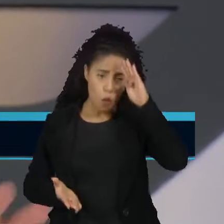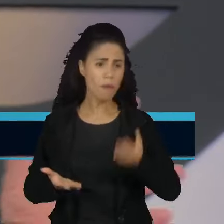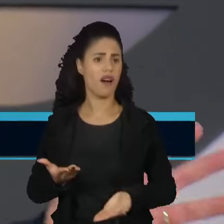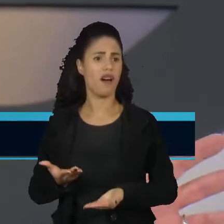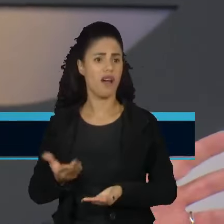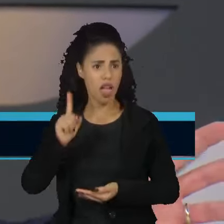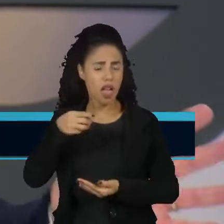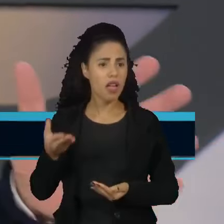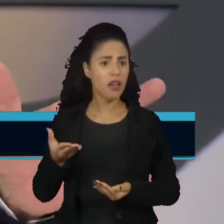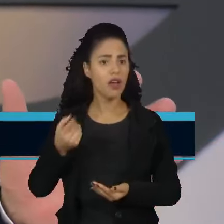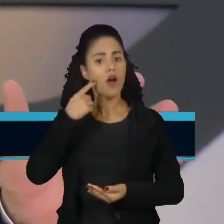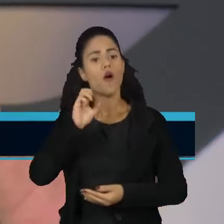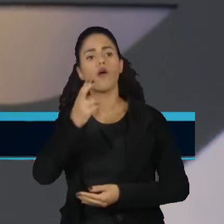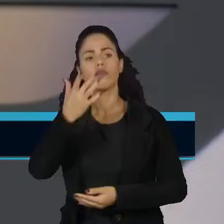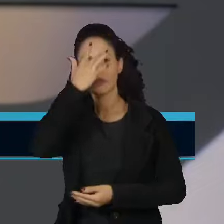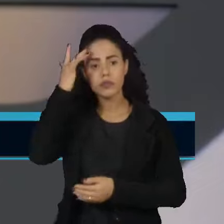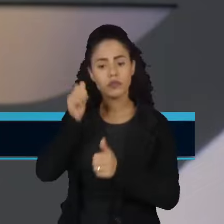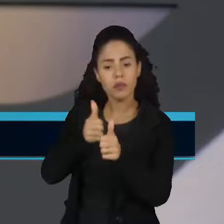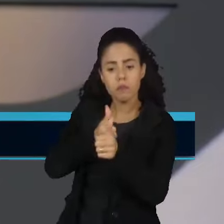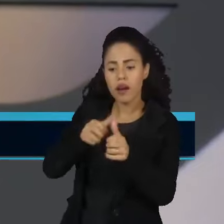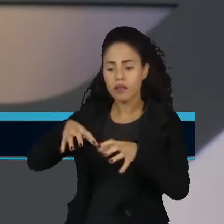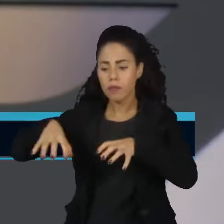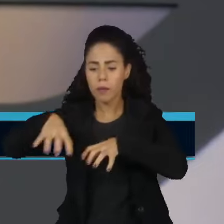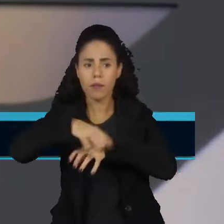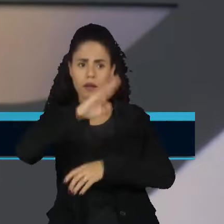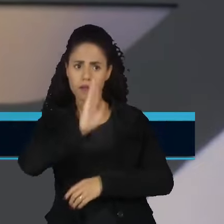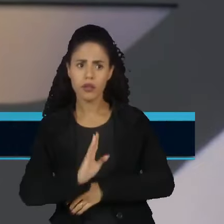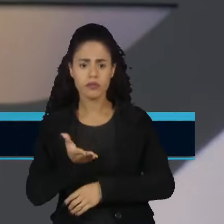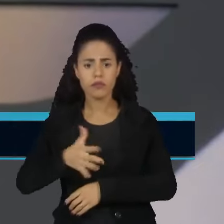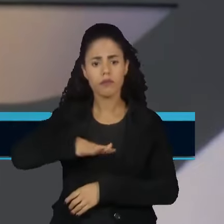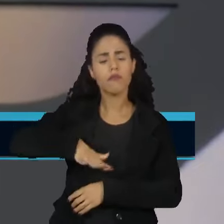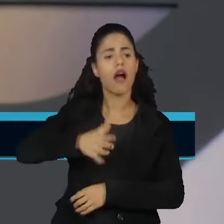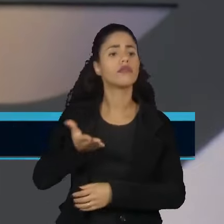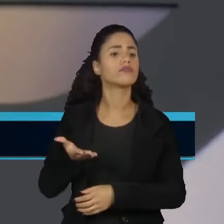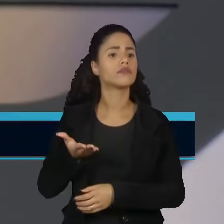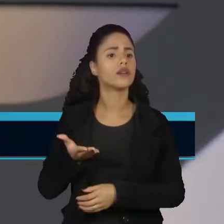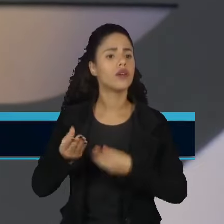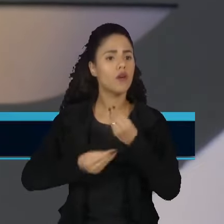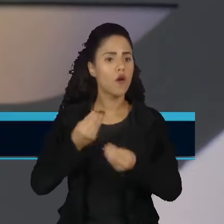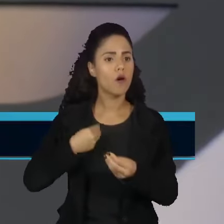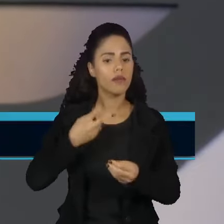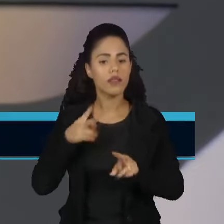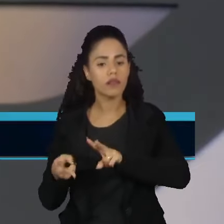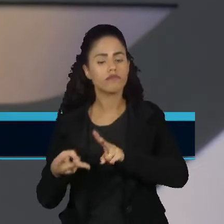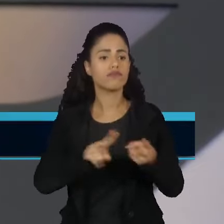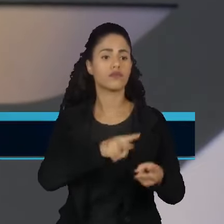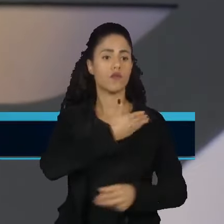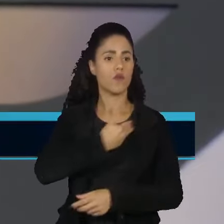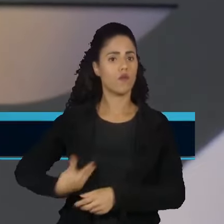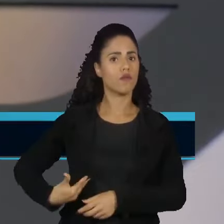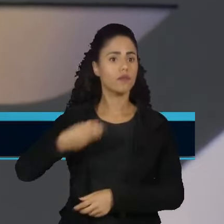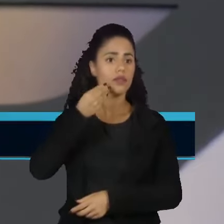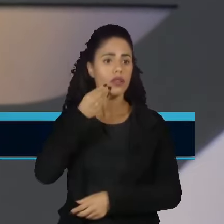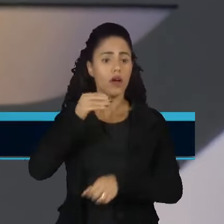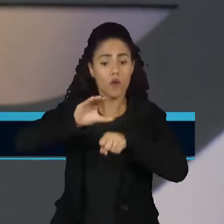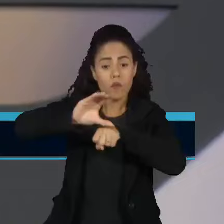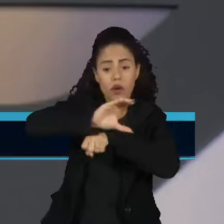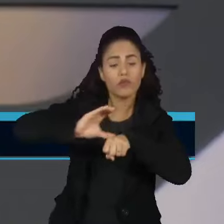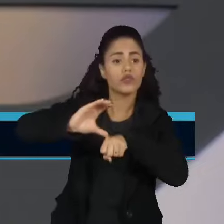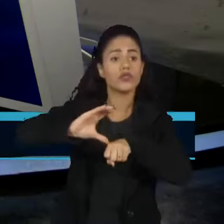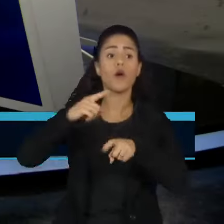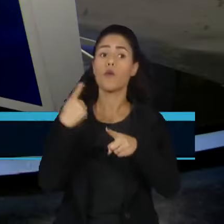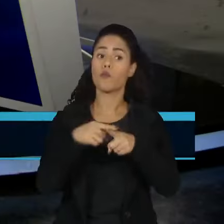chega, leva os mais próximos do regime, né, para ter um governo de transição, uma nova eleição, uma Constituição, porque eles